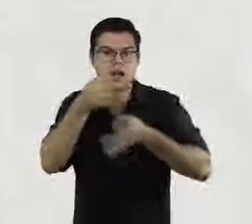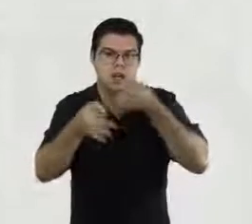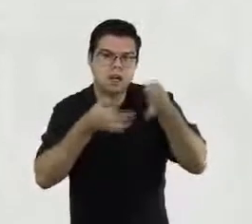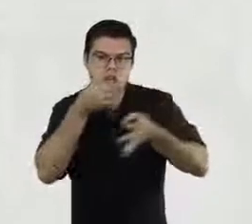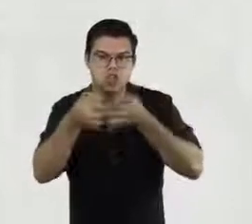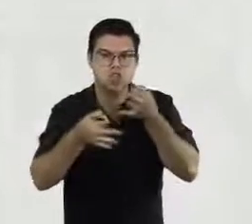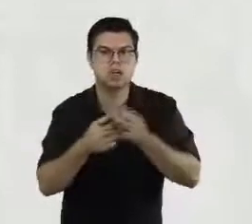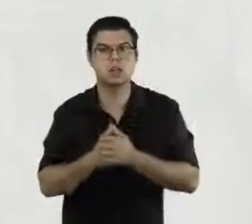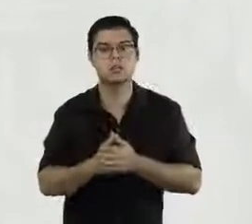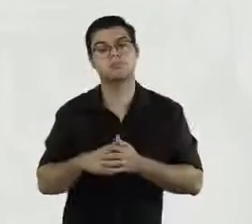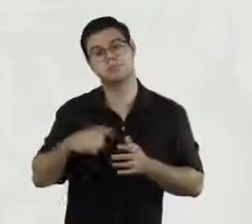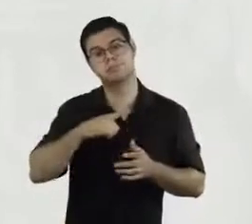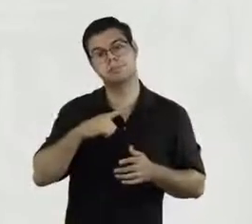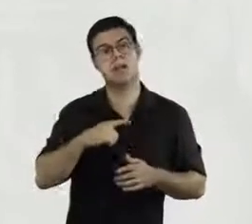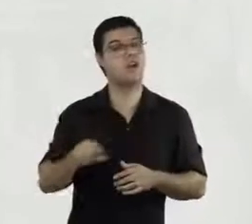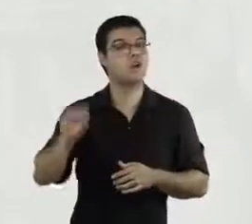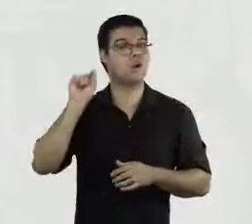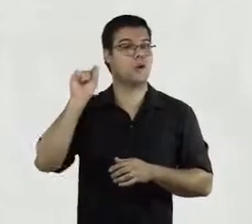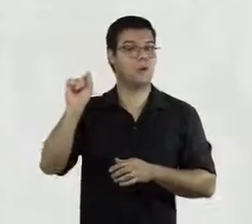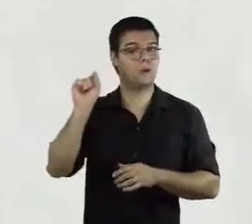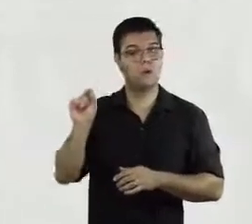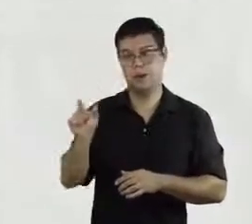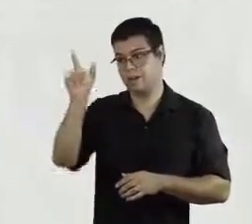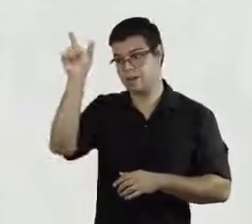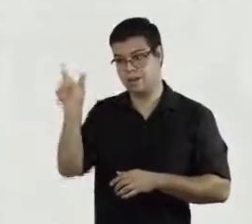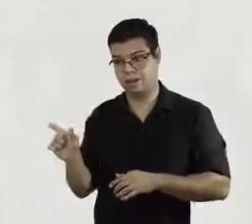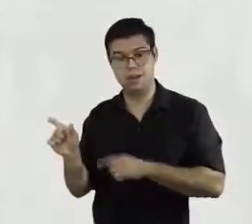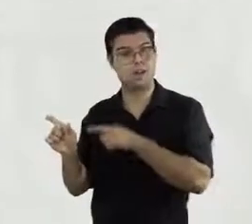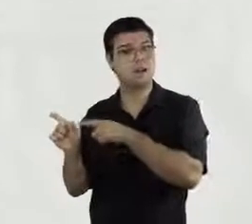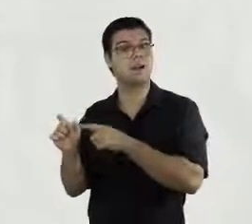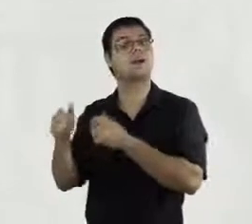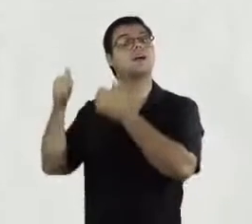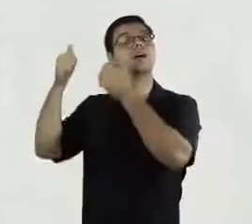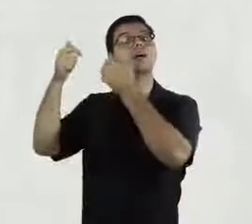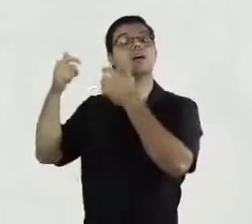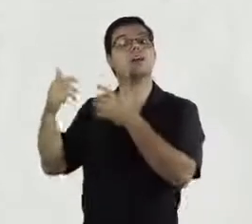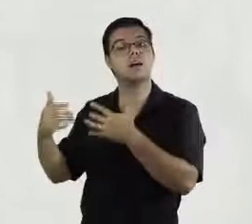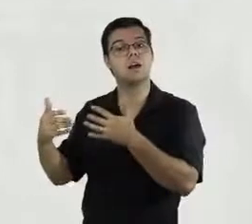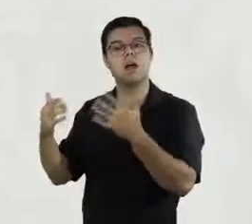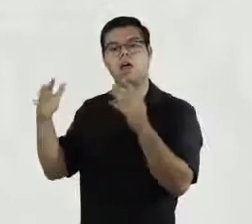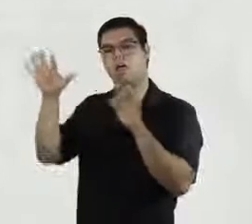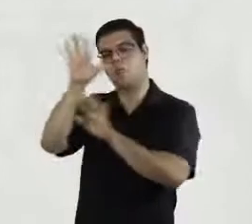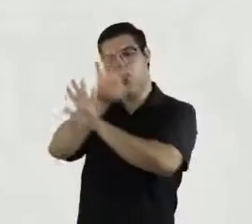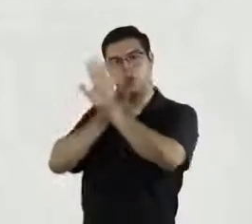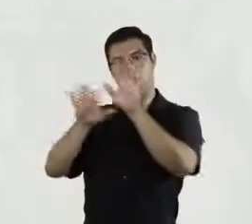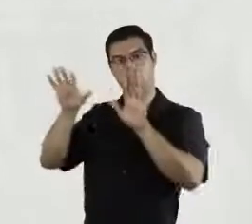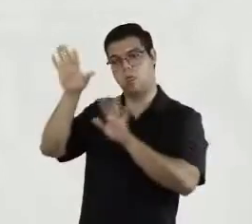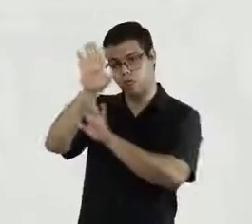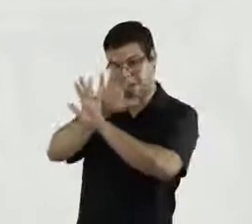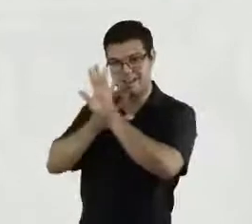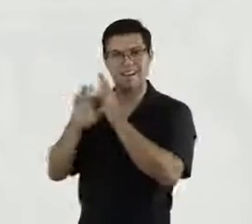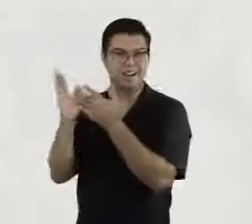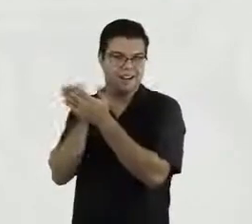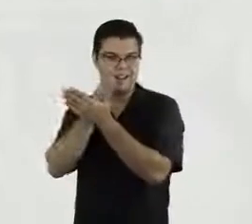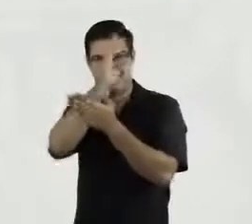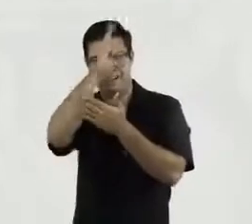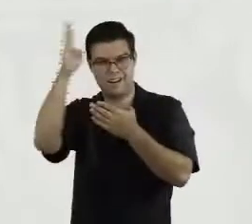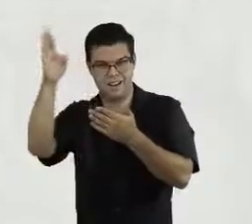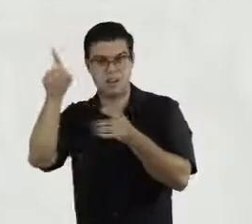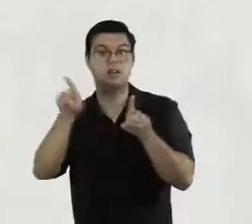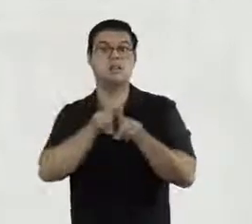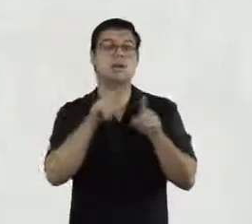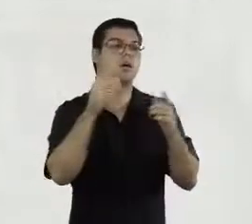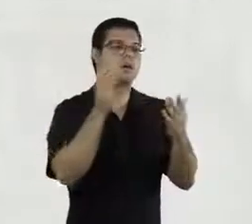Aqui está o principal critério que diferencia uma bibliografia de uma pseudobibliografia, um repertório de uma